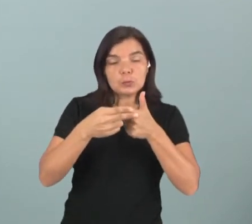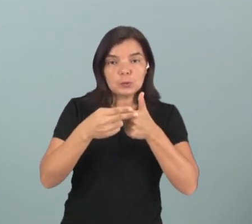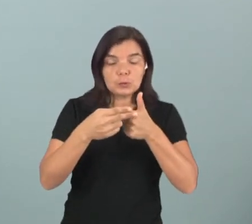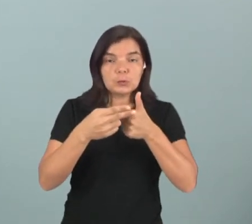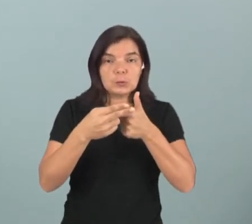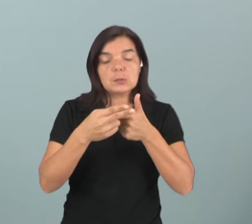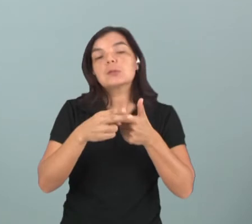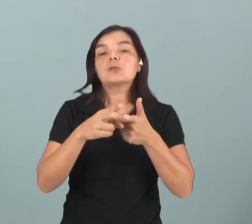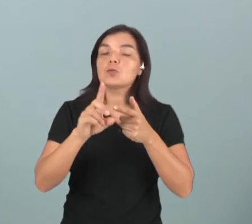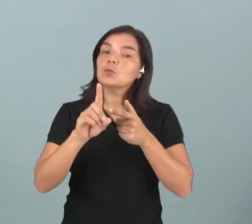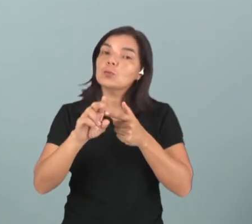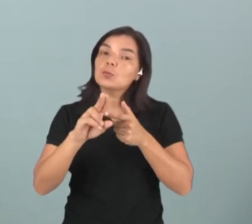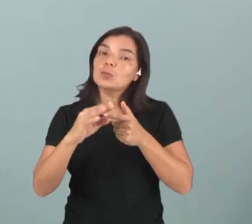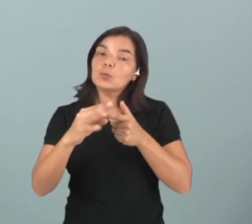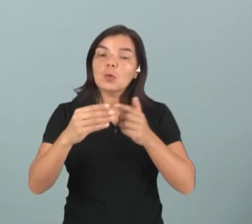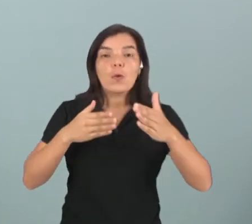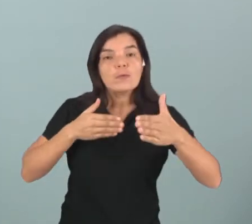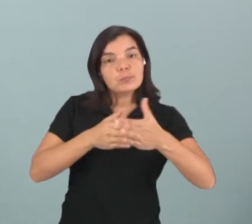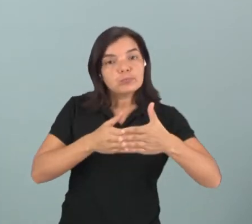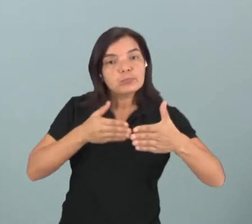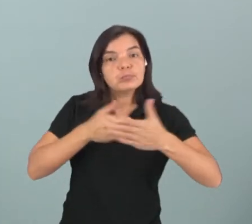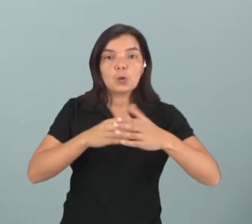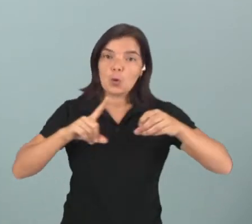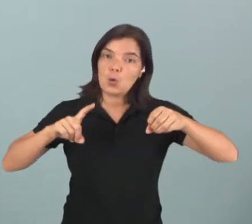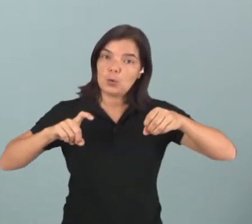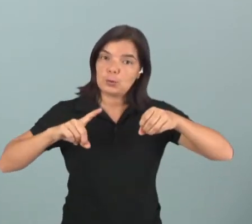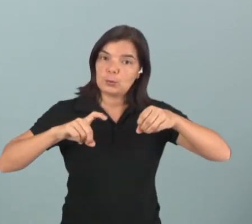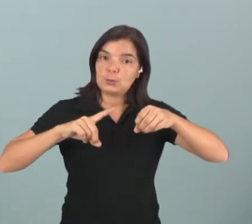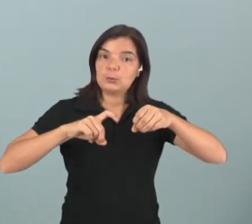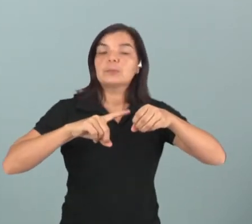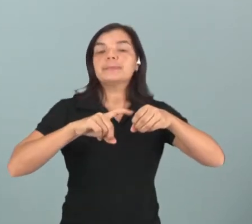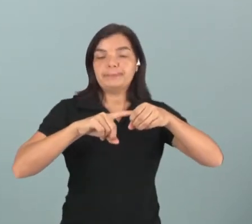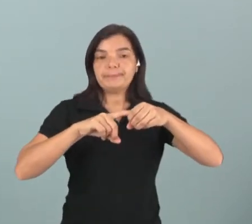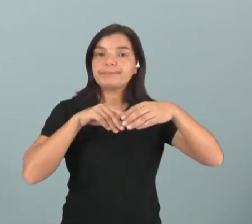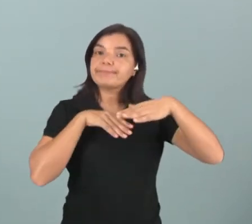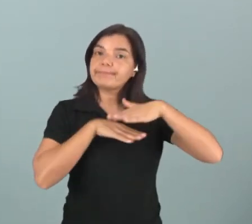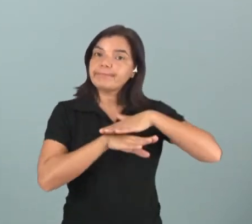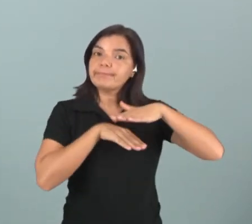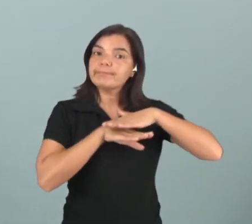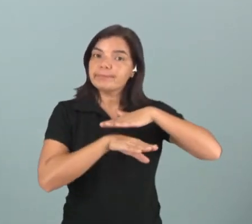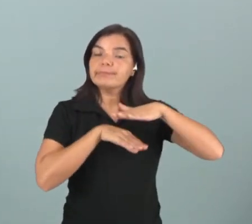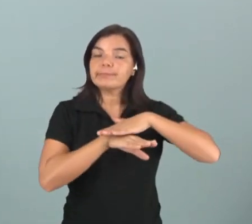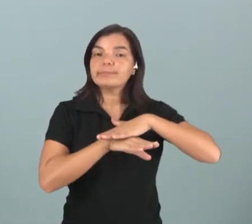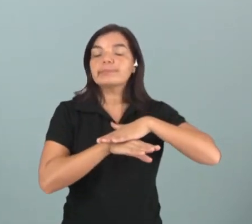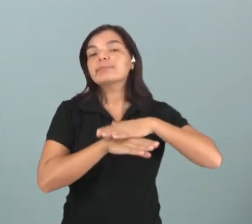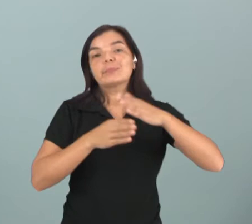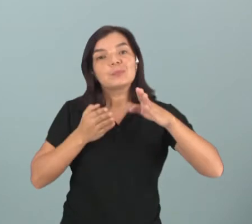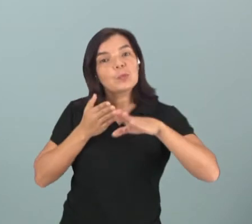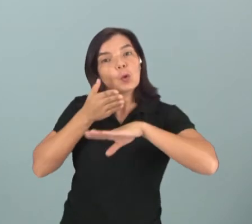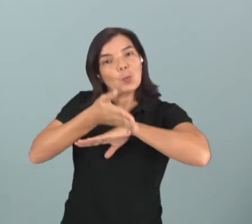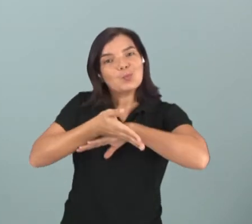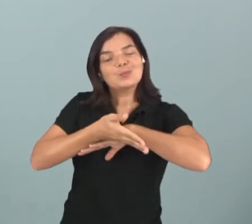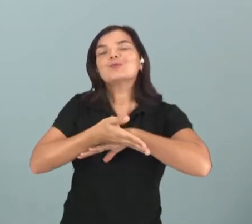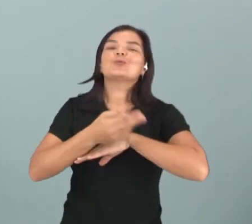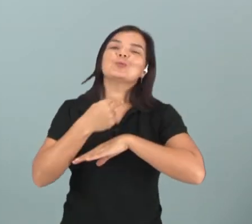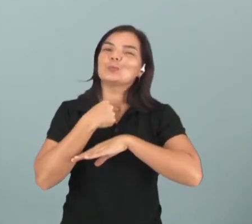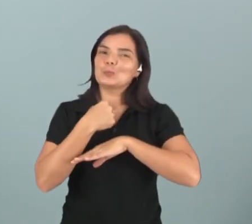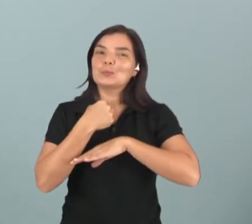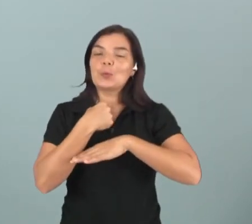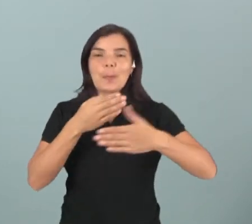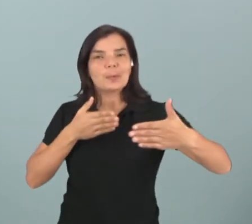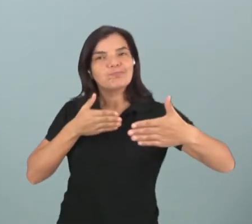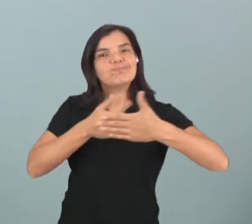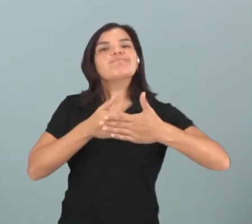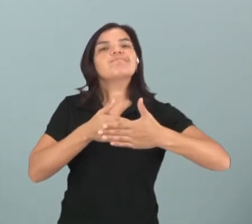ductos deferentes que vai impedir com que esses espermatozoides que estão maturados funcionalmente, eles passem do epidídimo